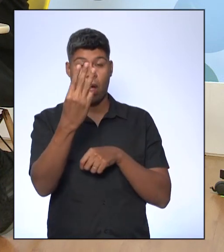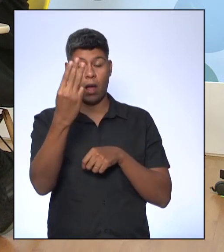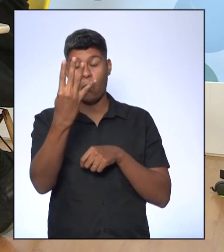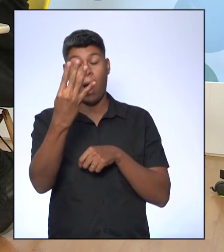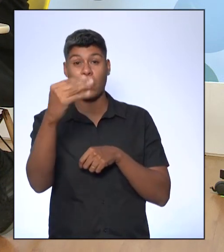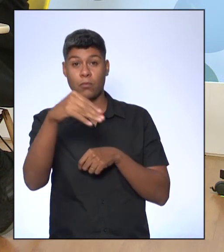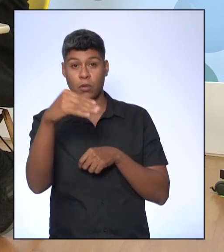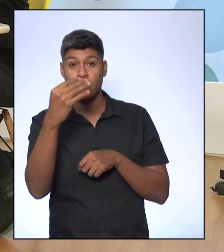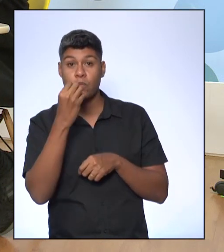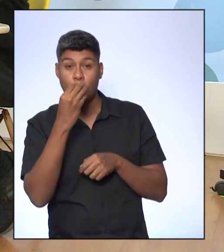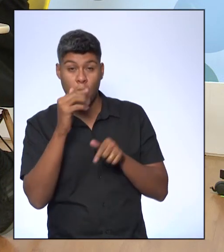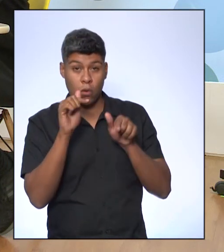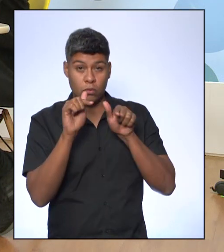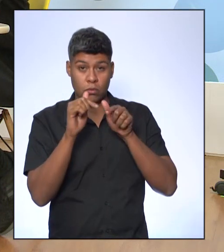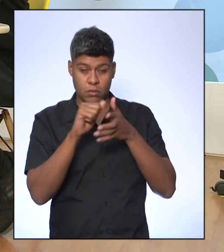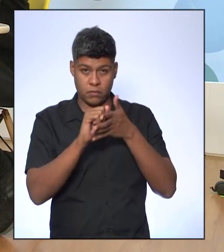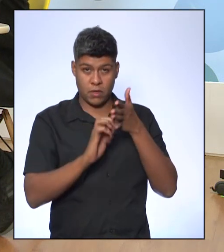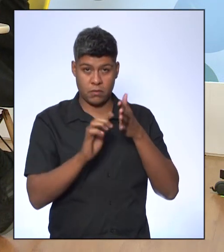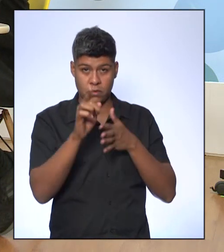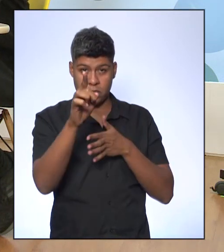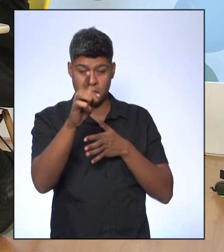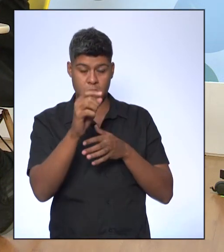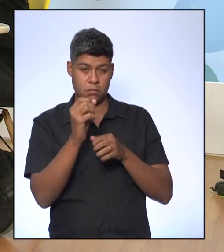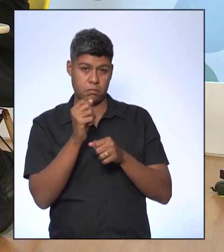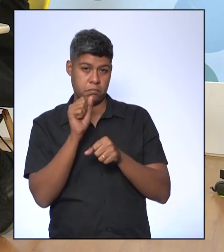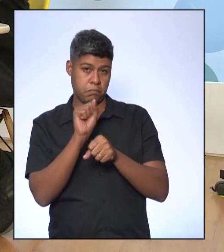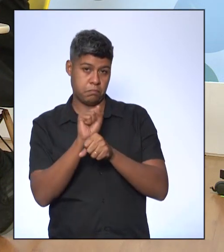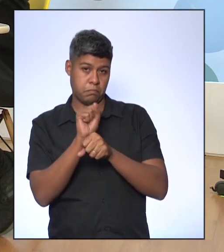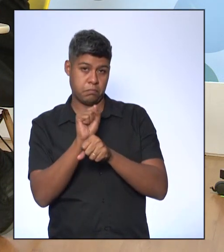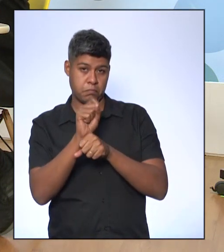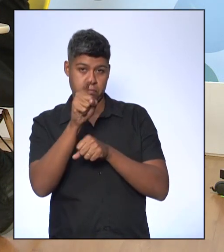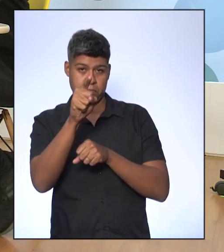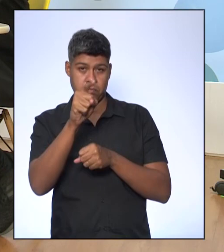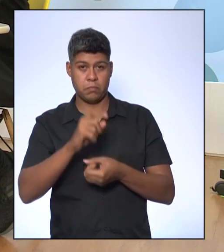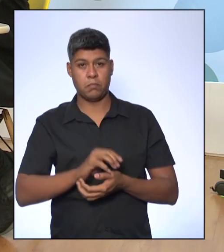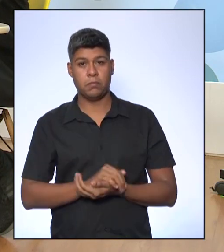Então, bom trabalho para vocês. Vou estar acompanhando vocês no chat.